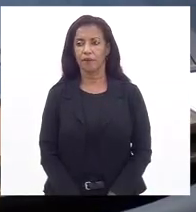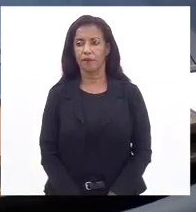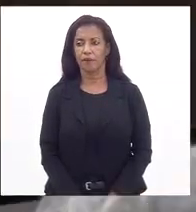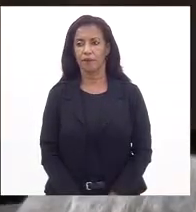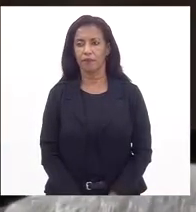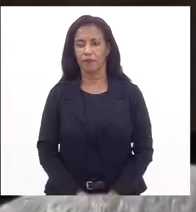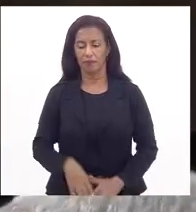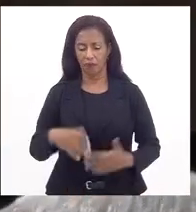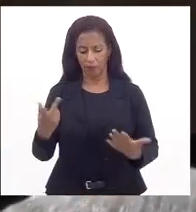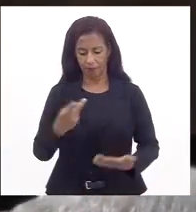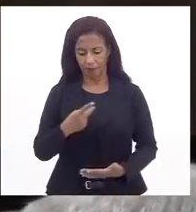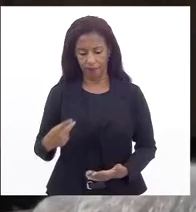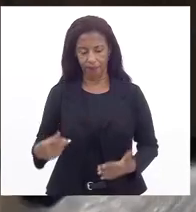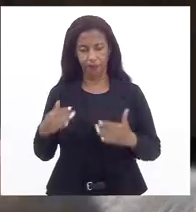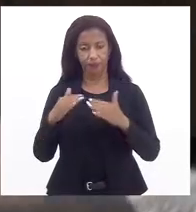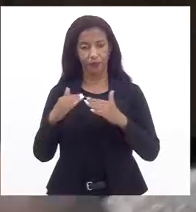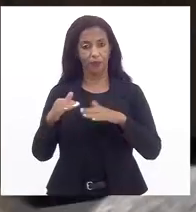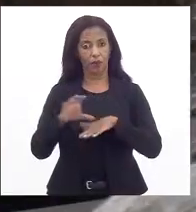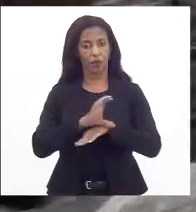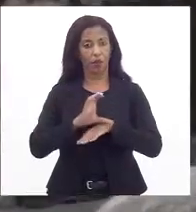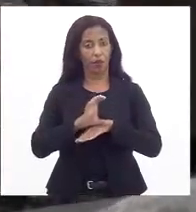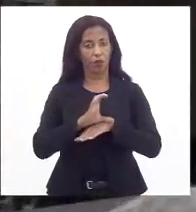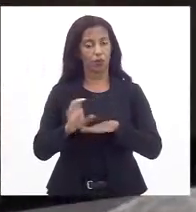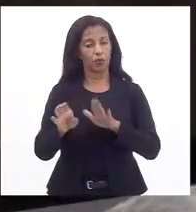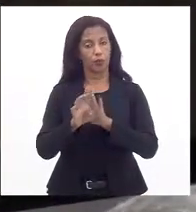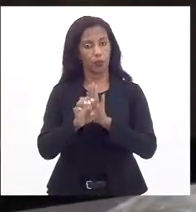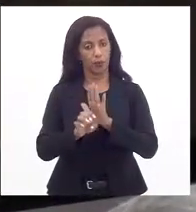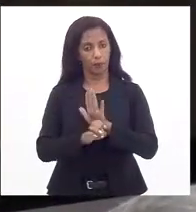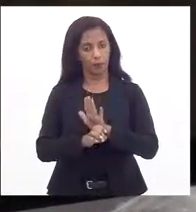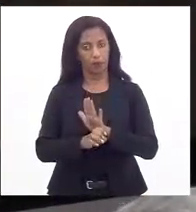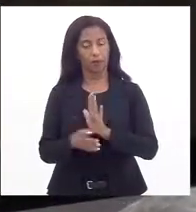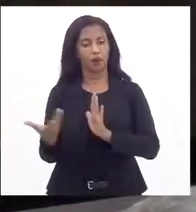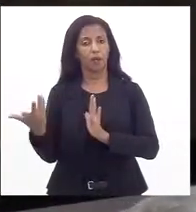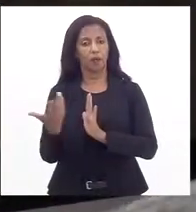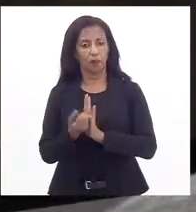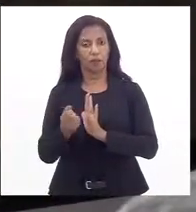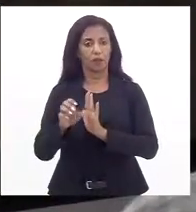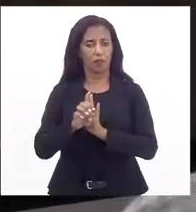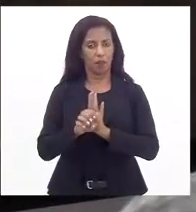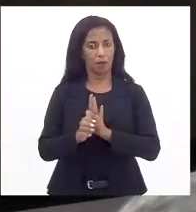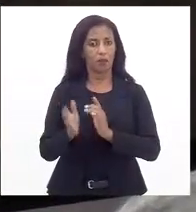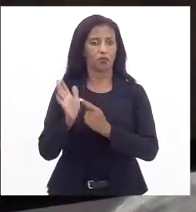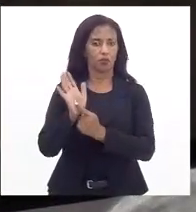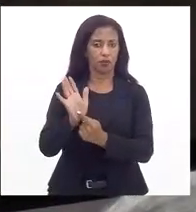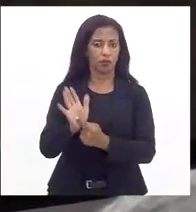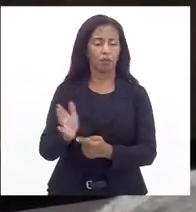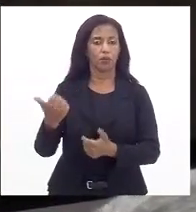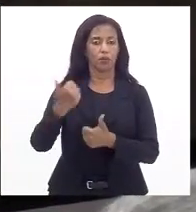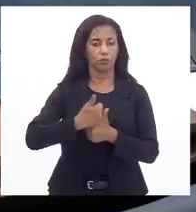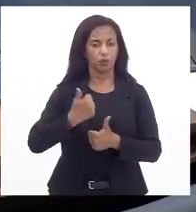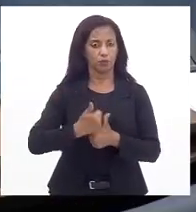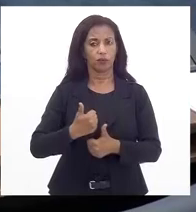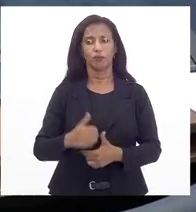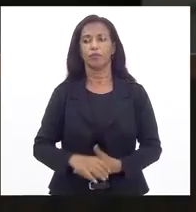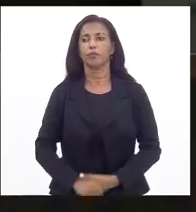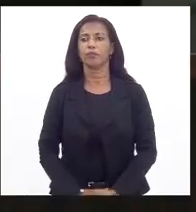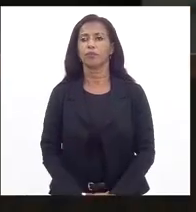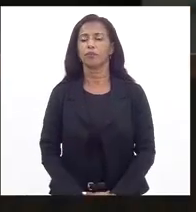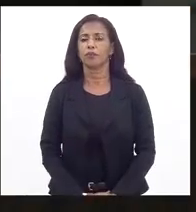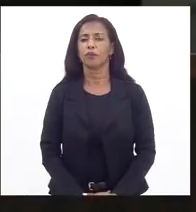o seu presente apareceram pela condicionalidade com emendas acolhendo as emendas foram apresentadas concluindo o substitutivo